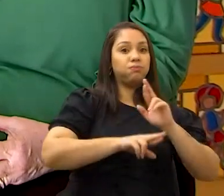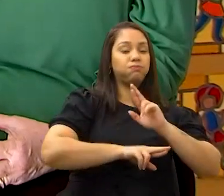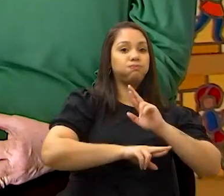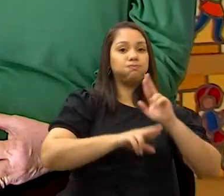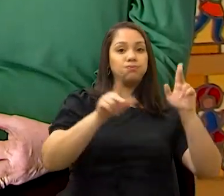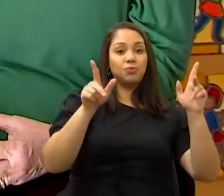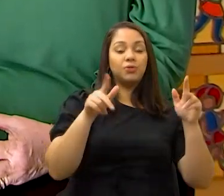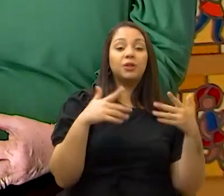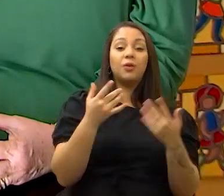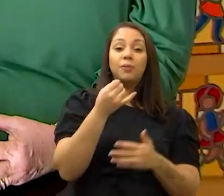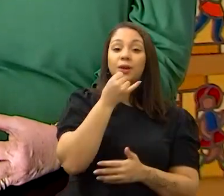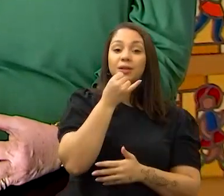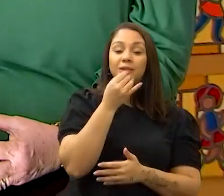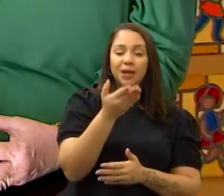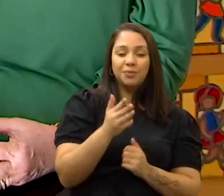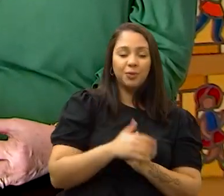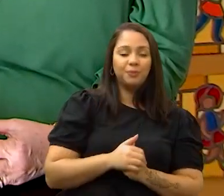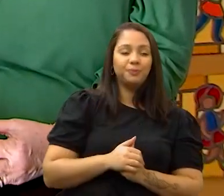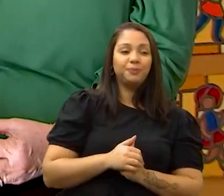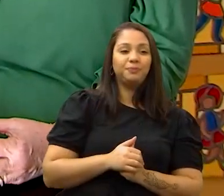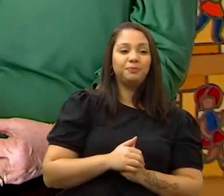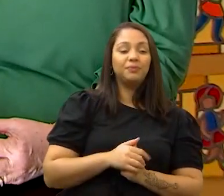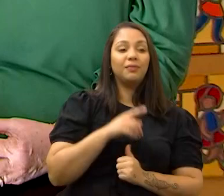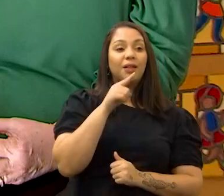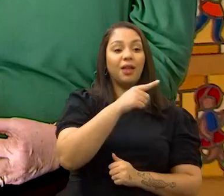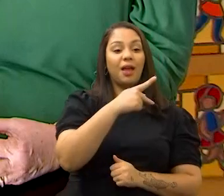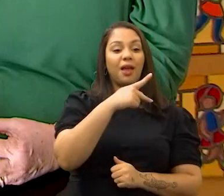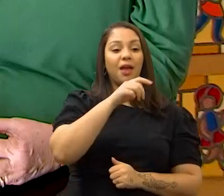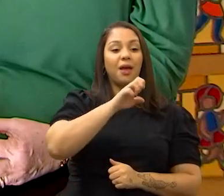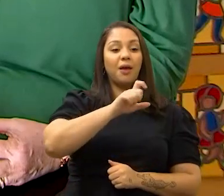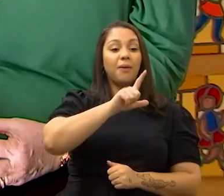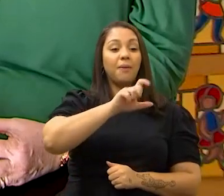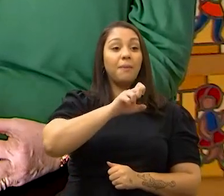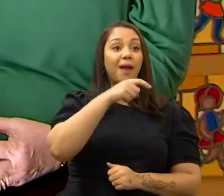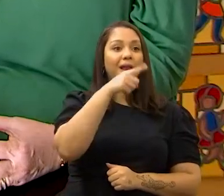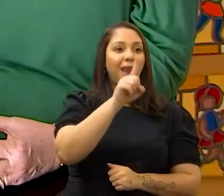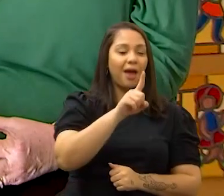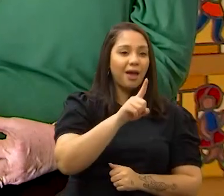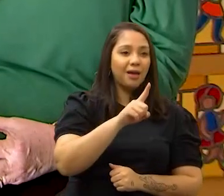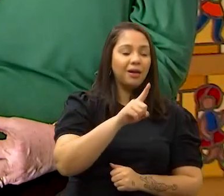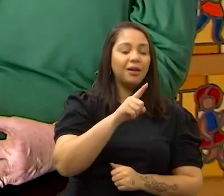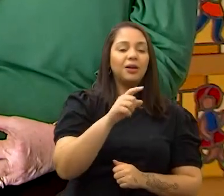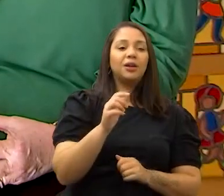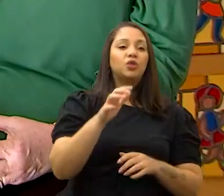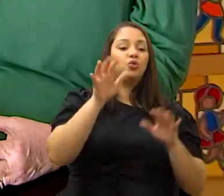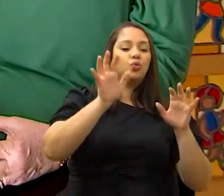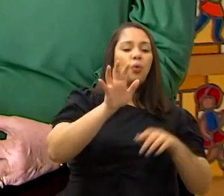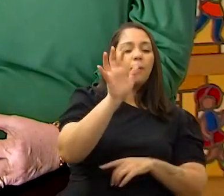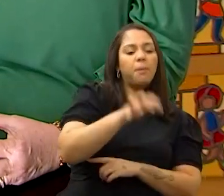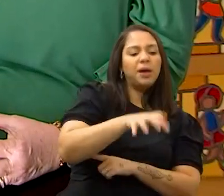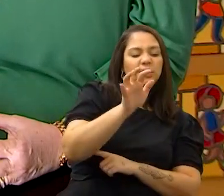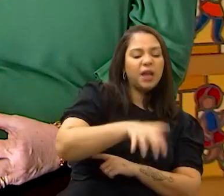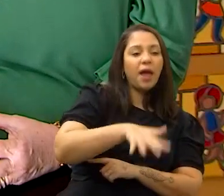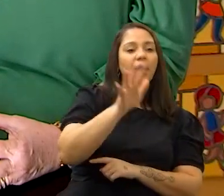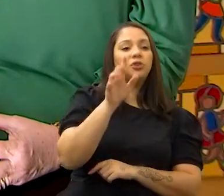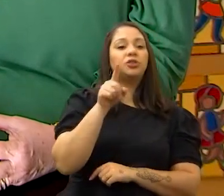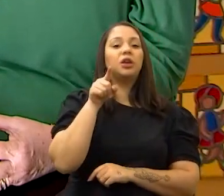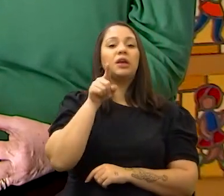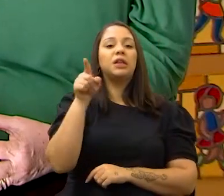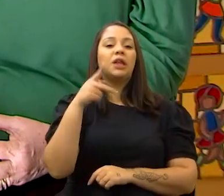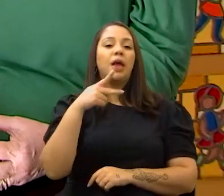fora do comum. Então, por exemplo, ele é o Pelé do basquete, ele é o Pelé